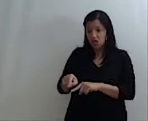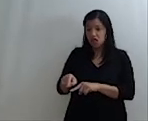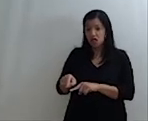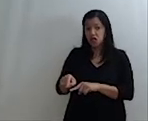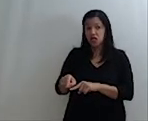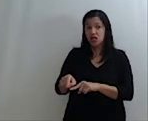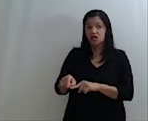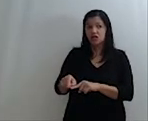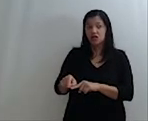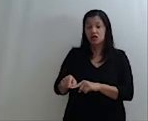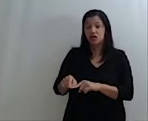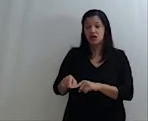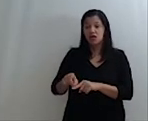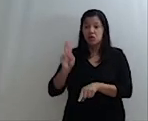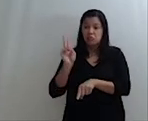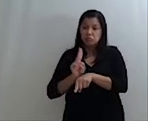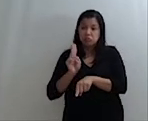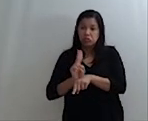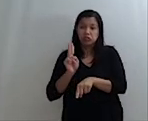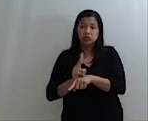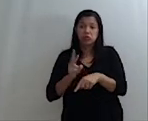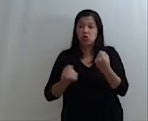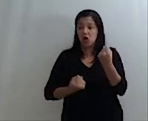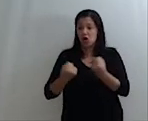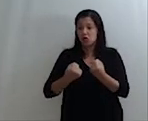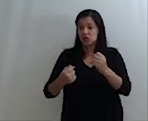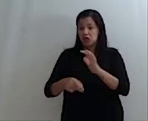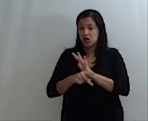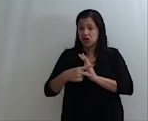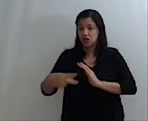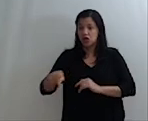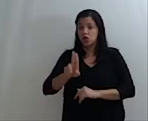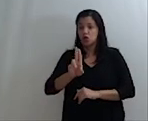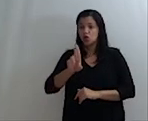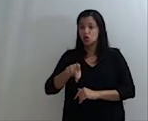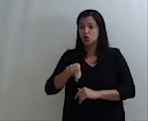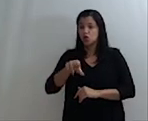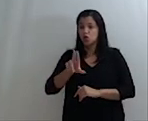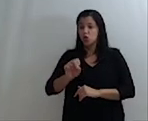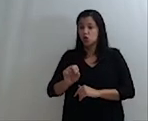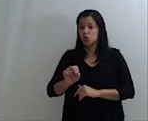eh eh é um nome diferente